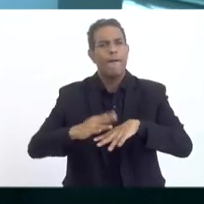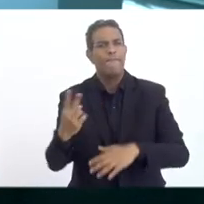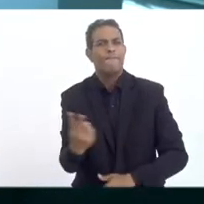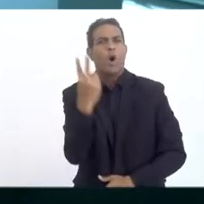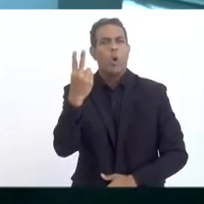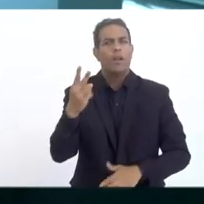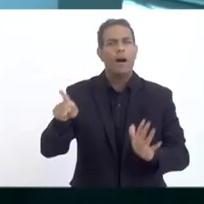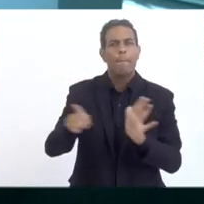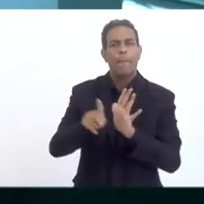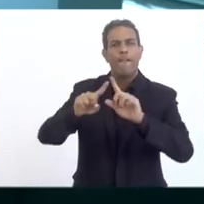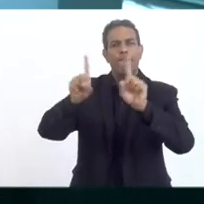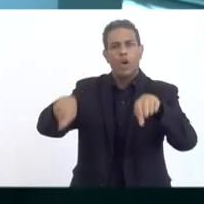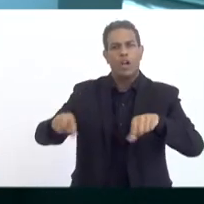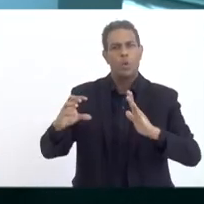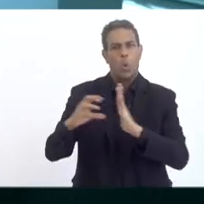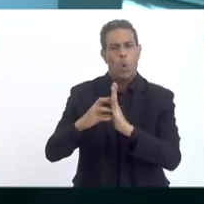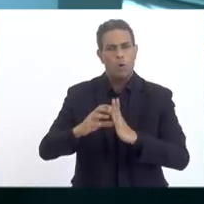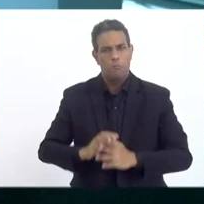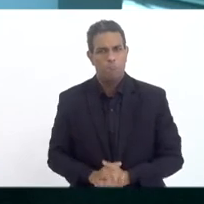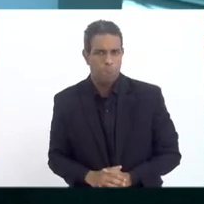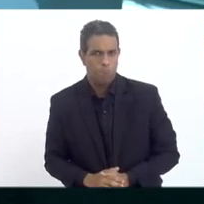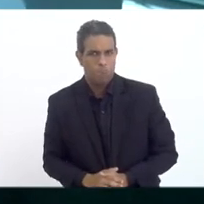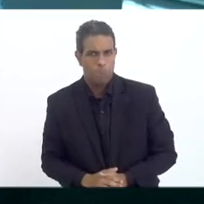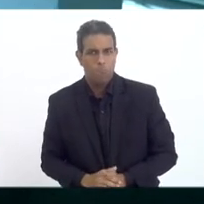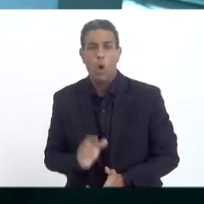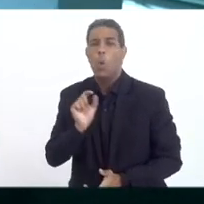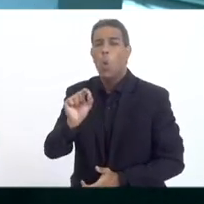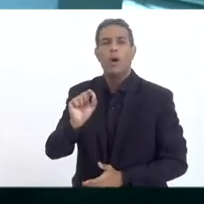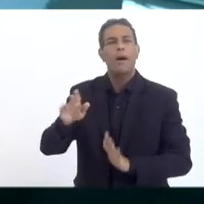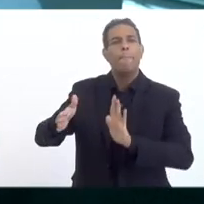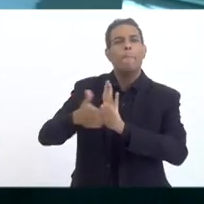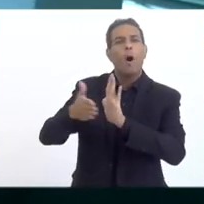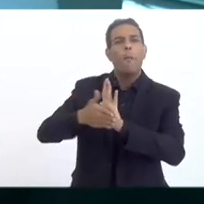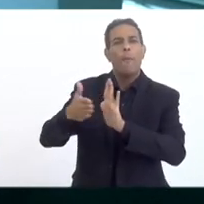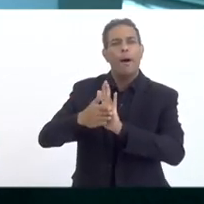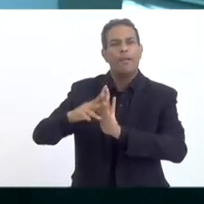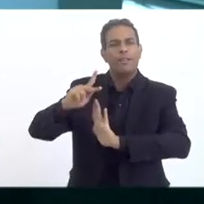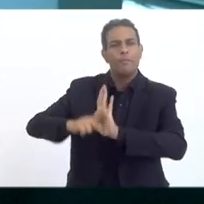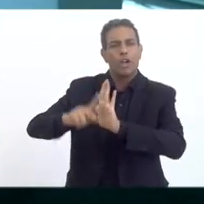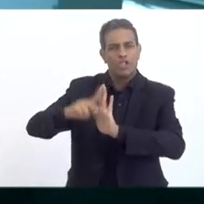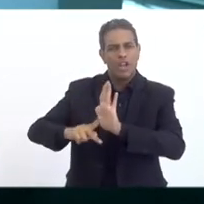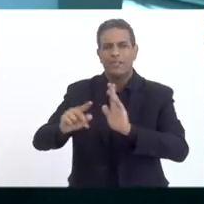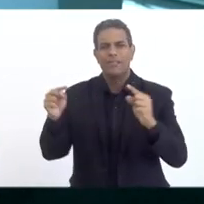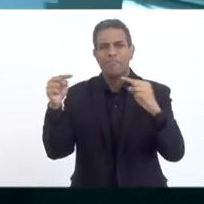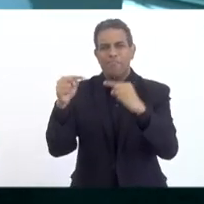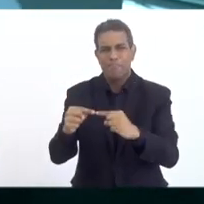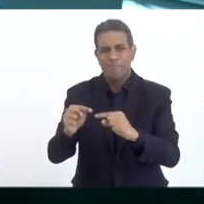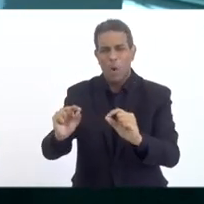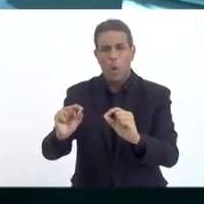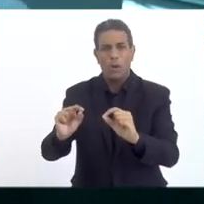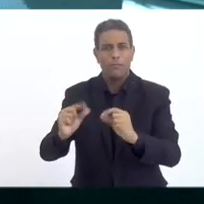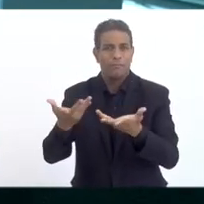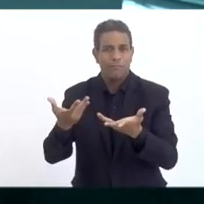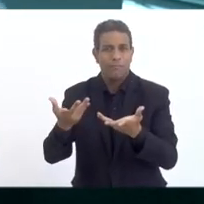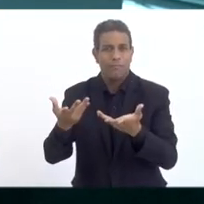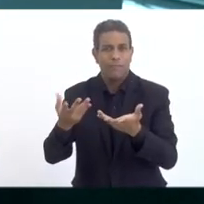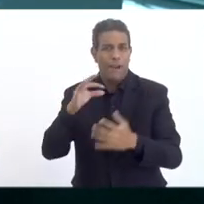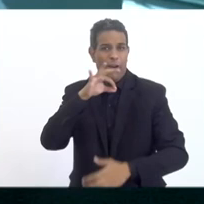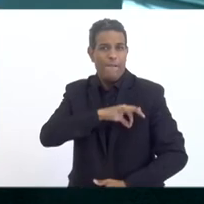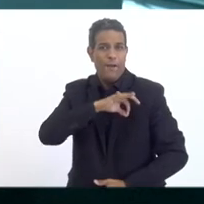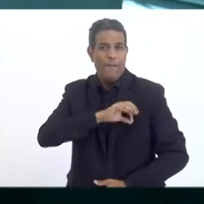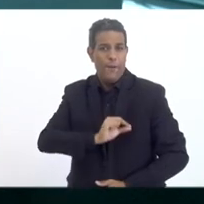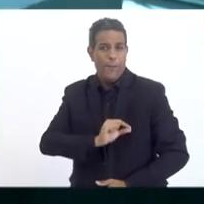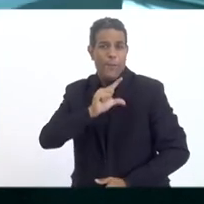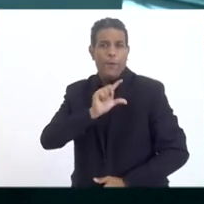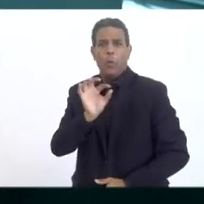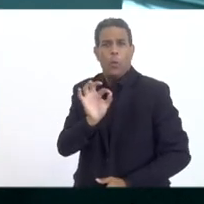os servidores dessa categoria. E o que está sendo proposto pelos projetos de lei não é aumento do vencimento base